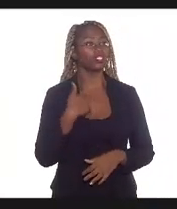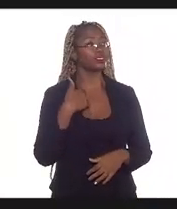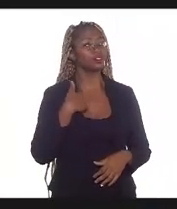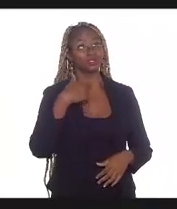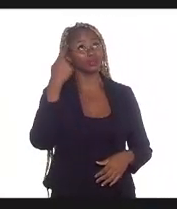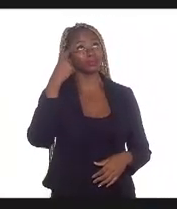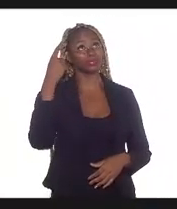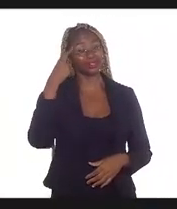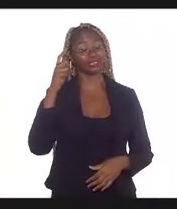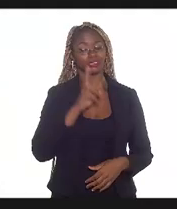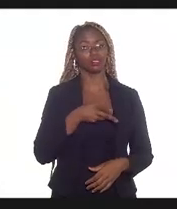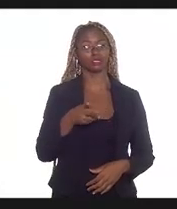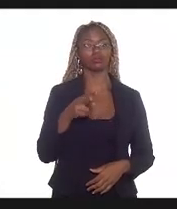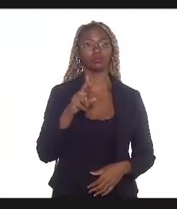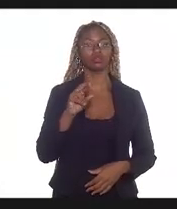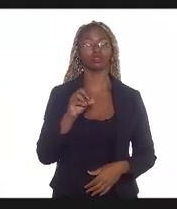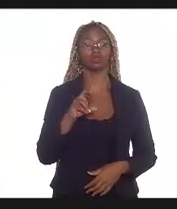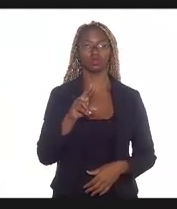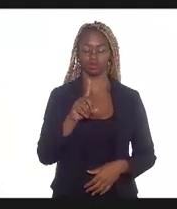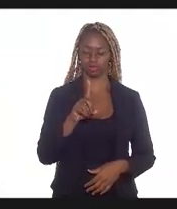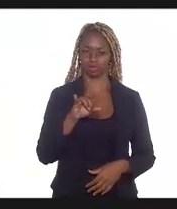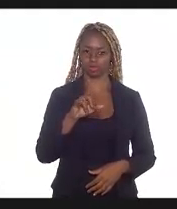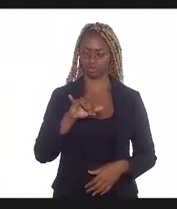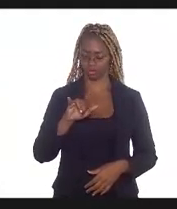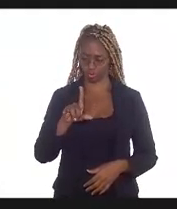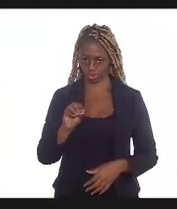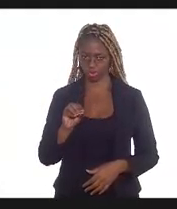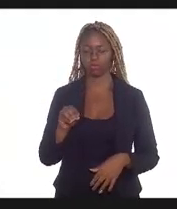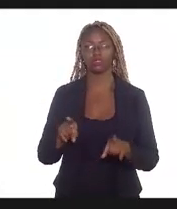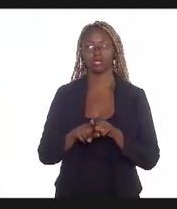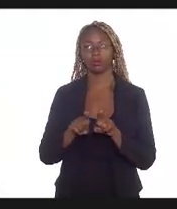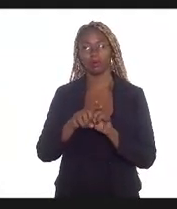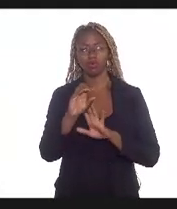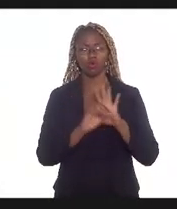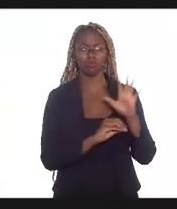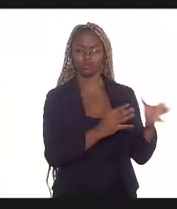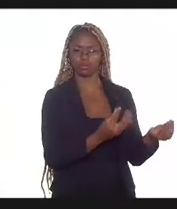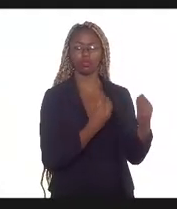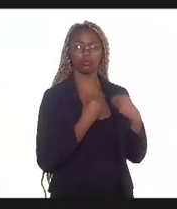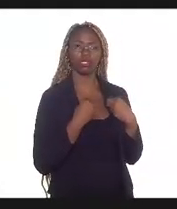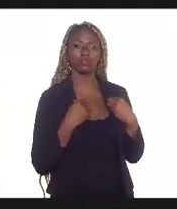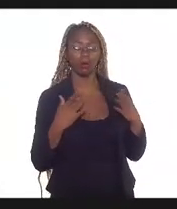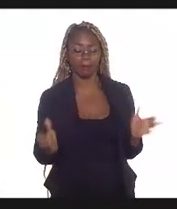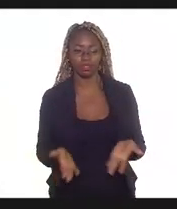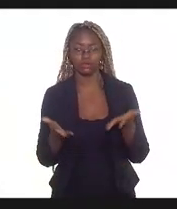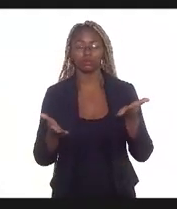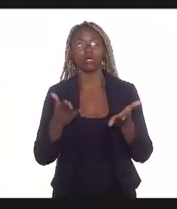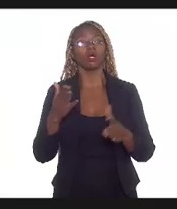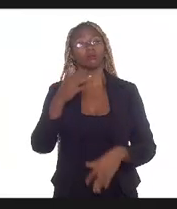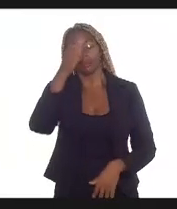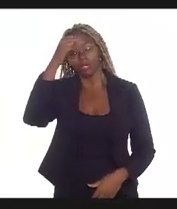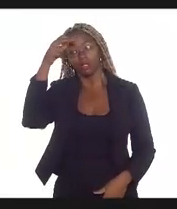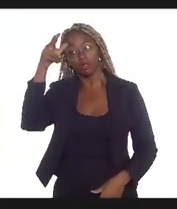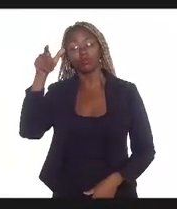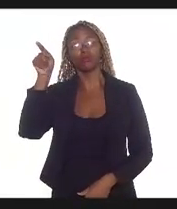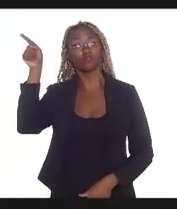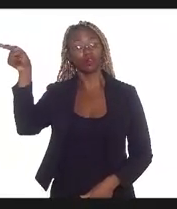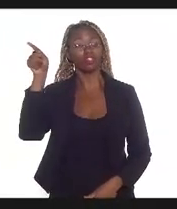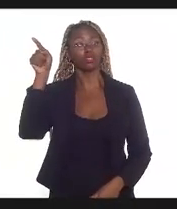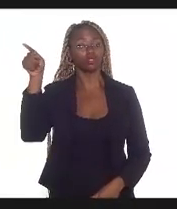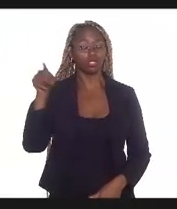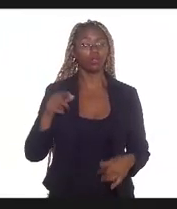depois assinamos juntos esse ofício para dar força aí para que as prefeituras comecem a fazer.